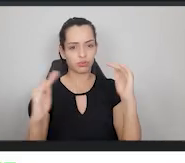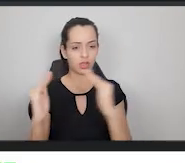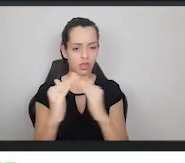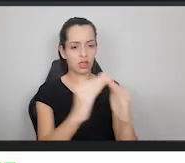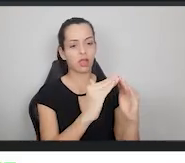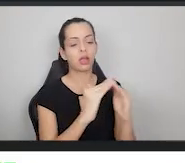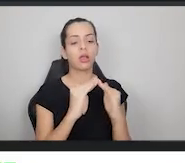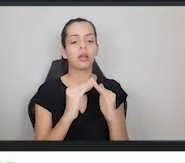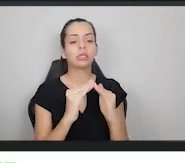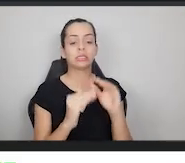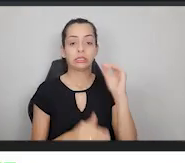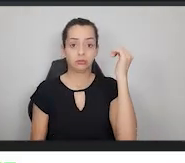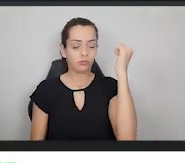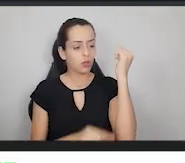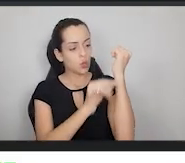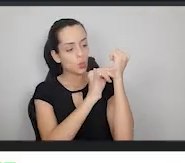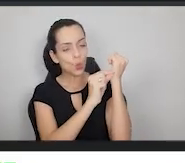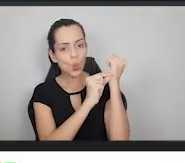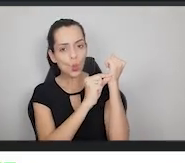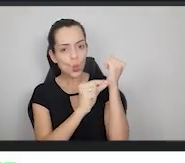entre A e B 220.